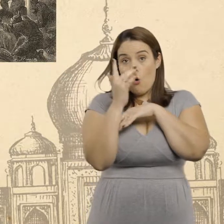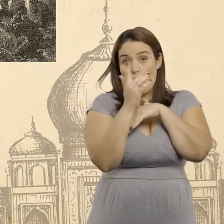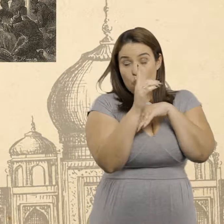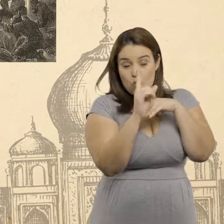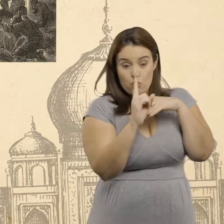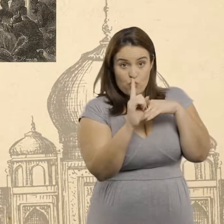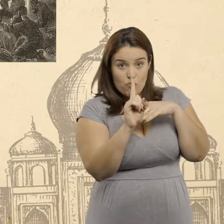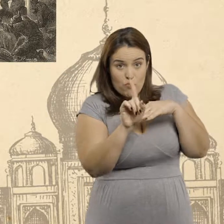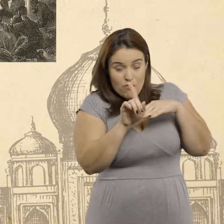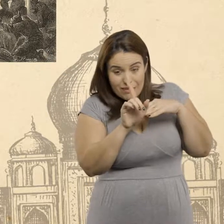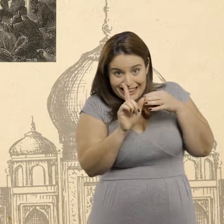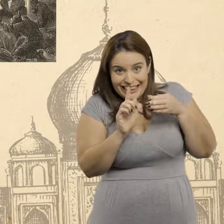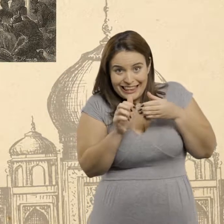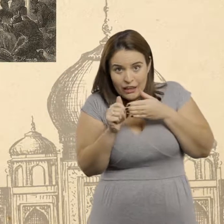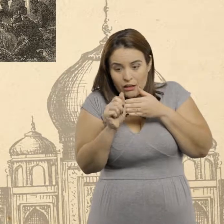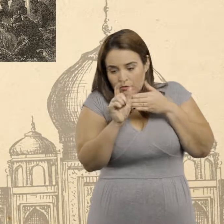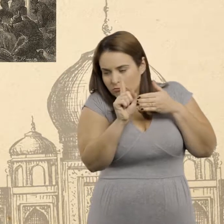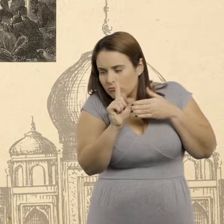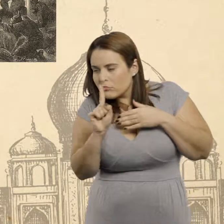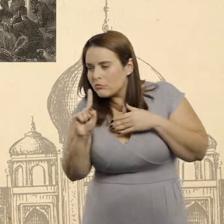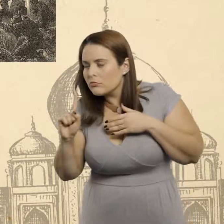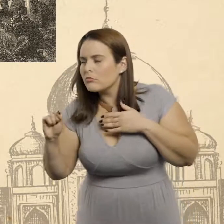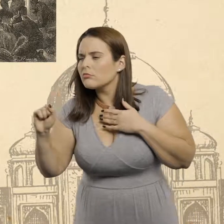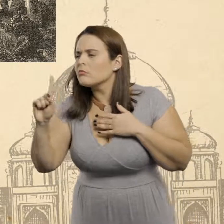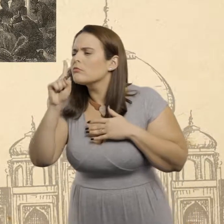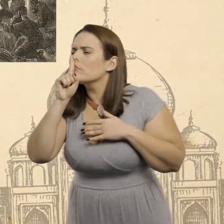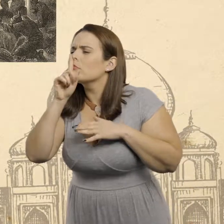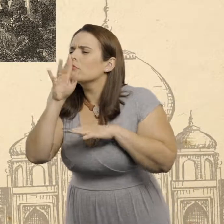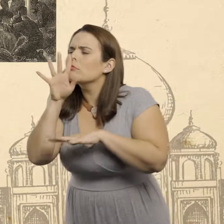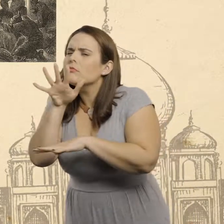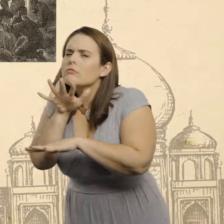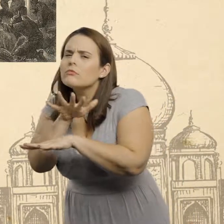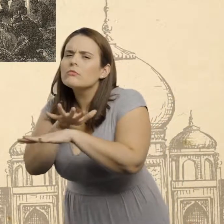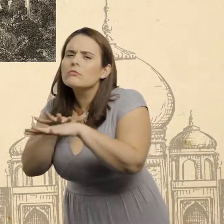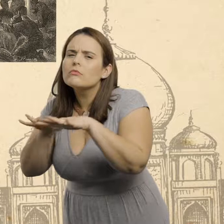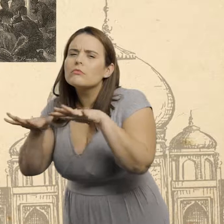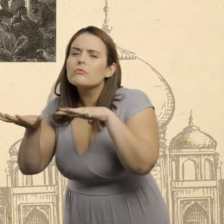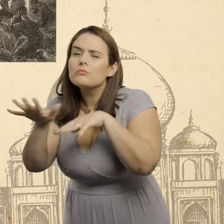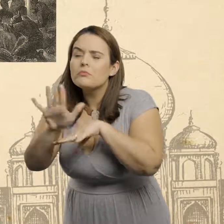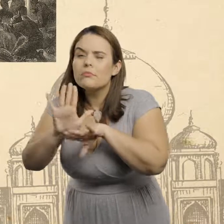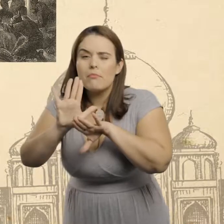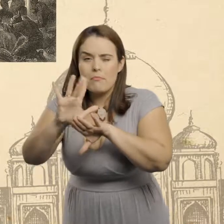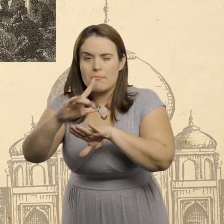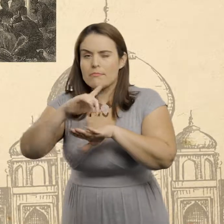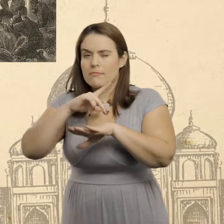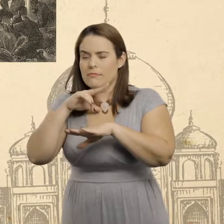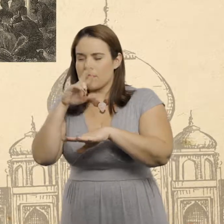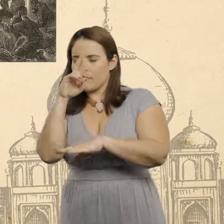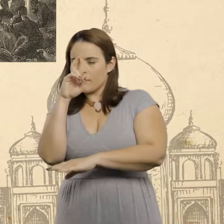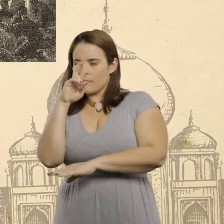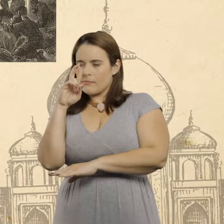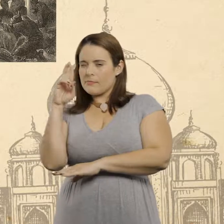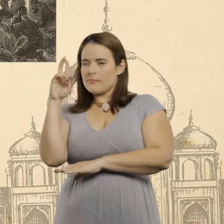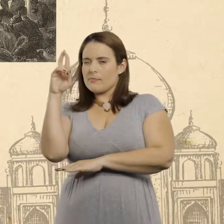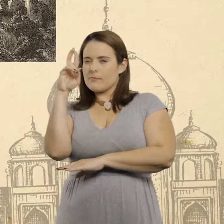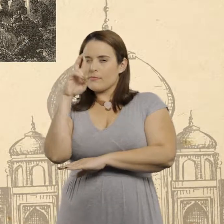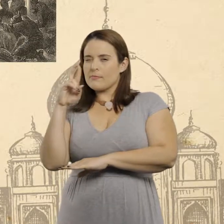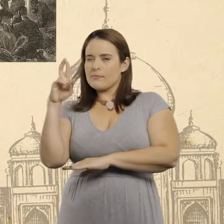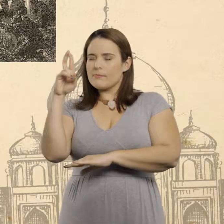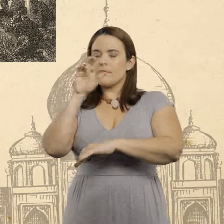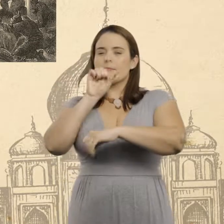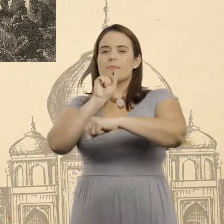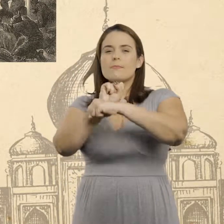floresta e foi na frente dos outros. O templo onde a moça dormia estava em silêncio, mas estava sendo